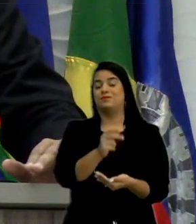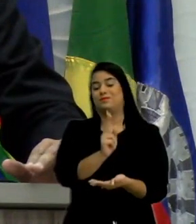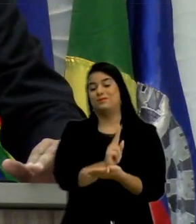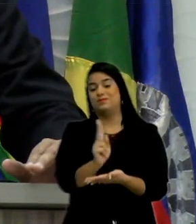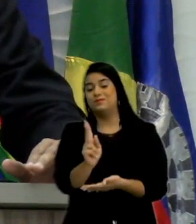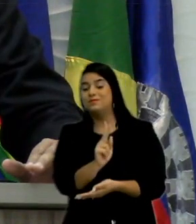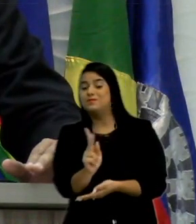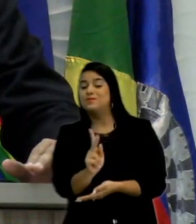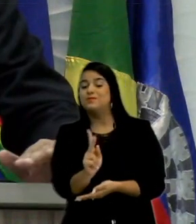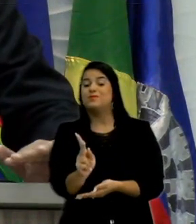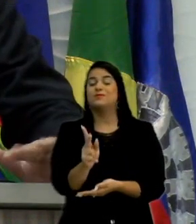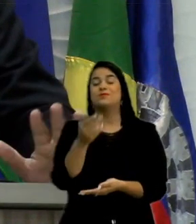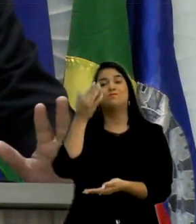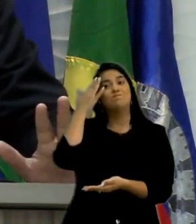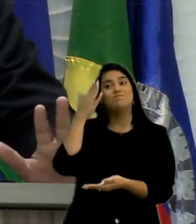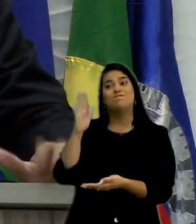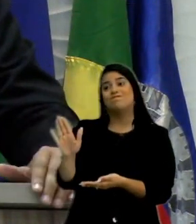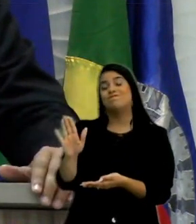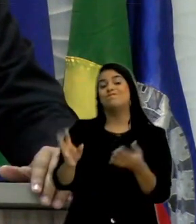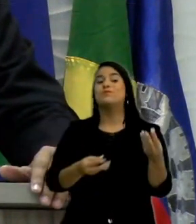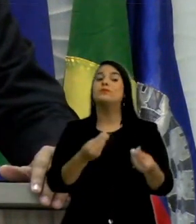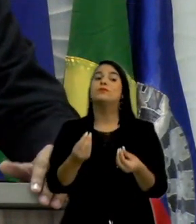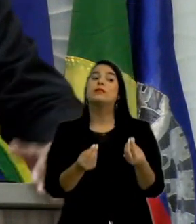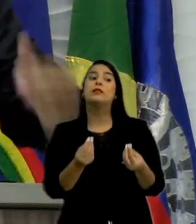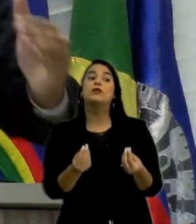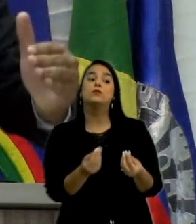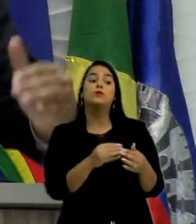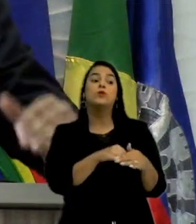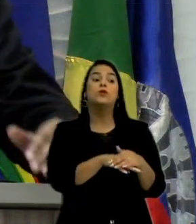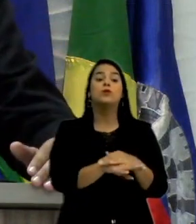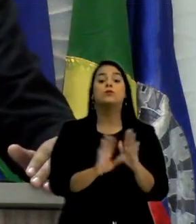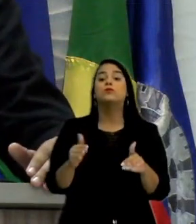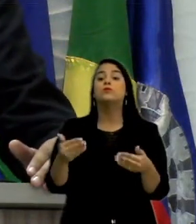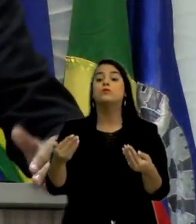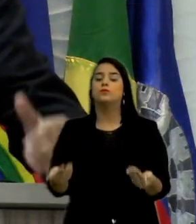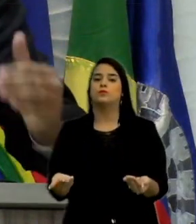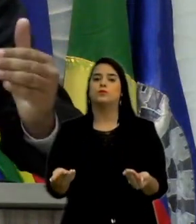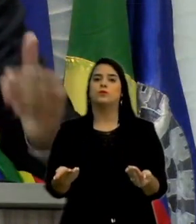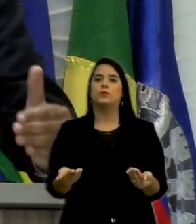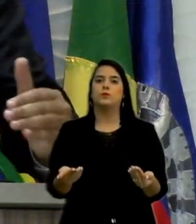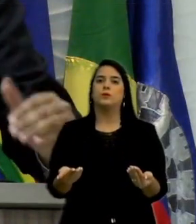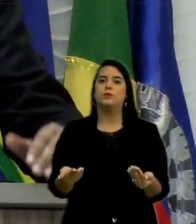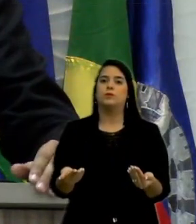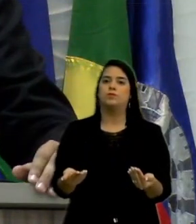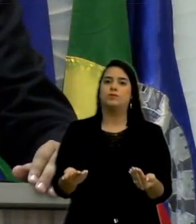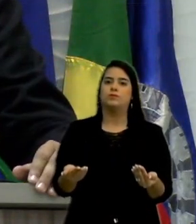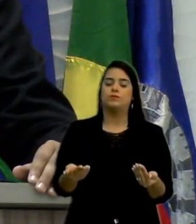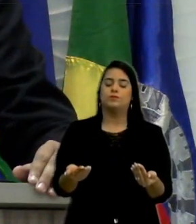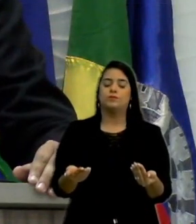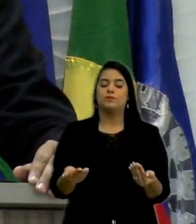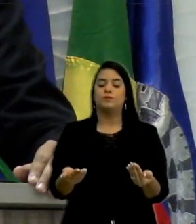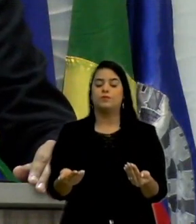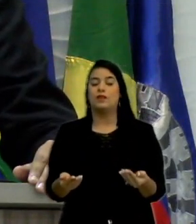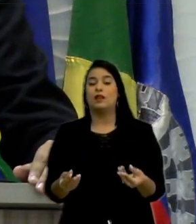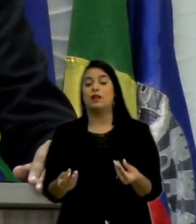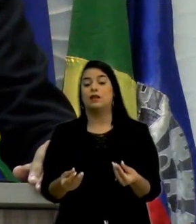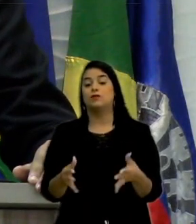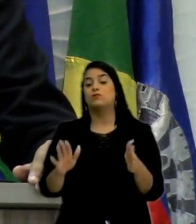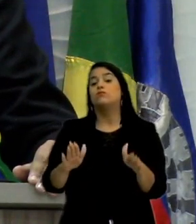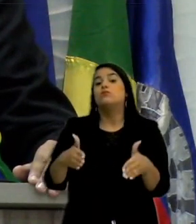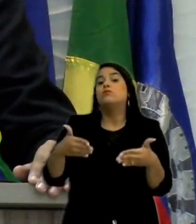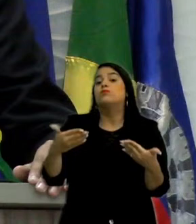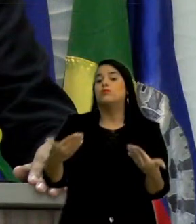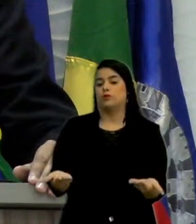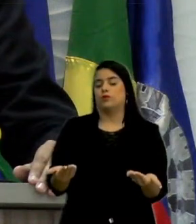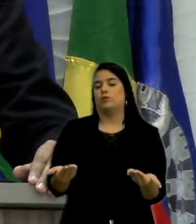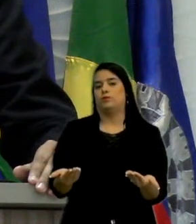não mandou, ninguém sabe aonde esse dinheiro entrou. E eles mais uma vez perguntam, aonde está o dinheiro do